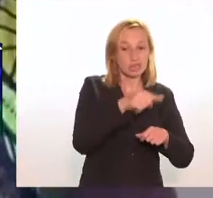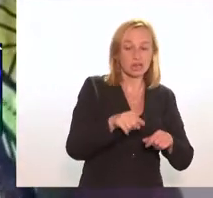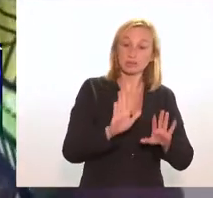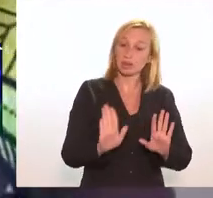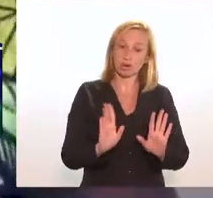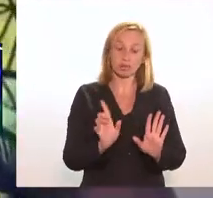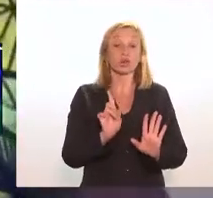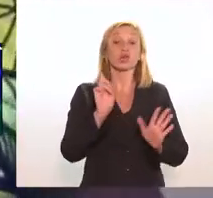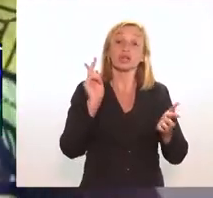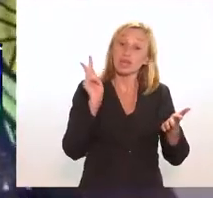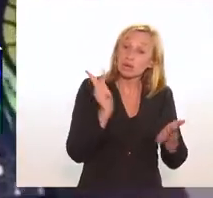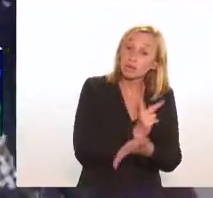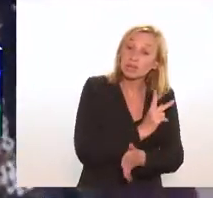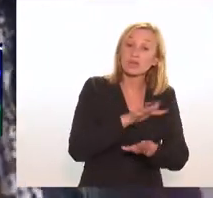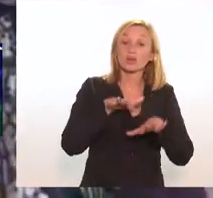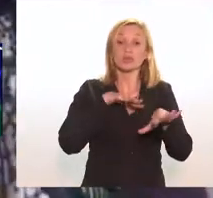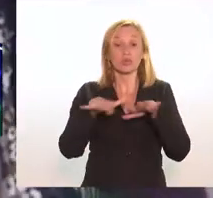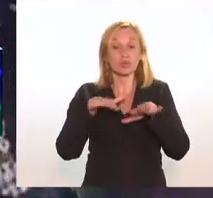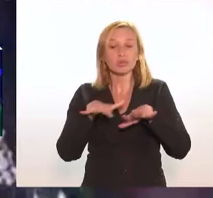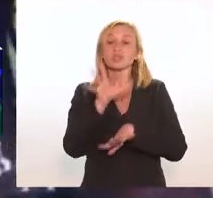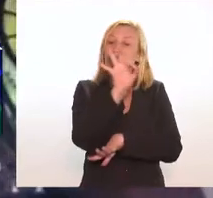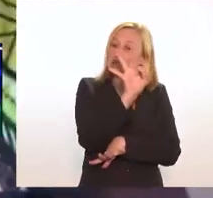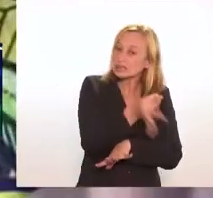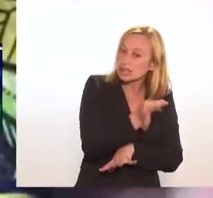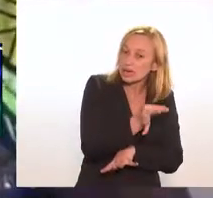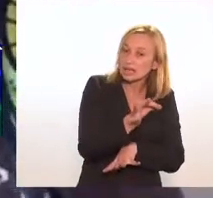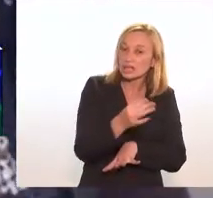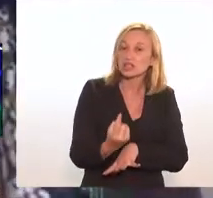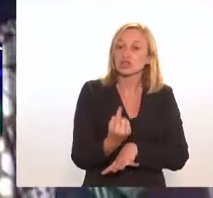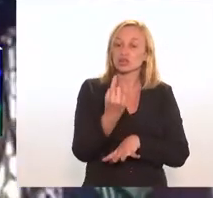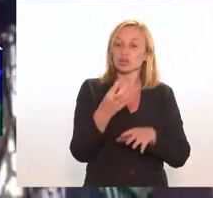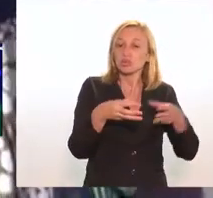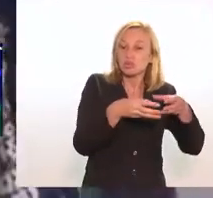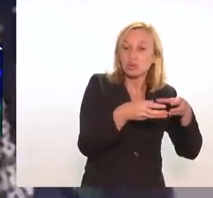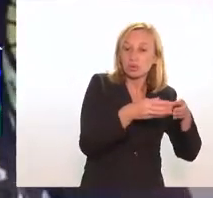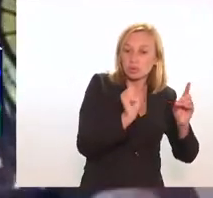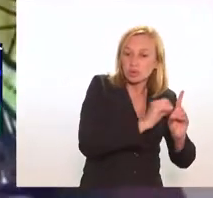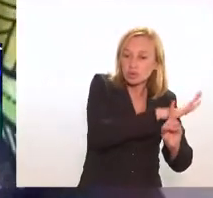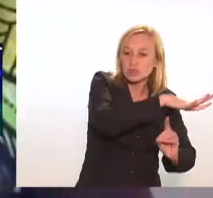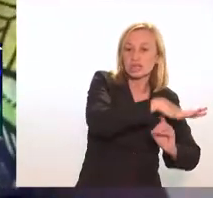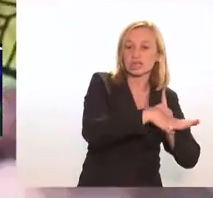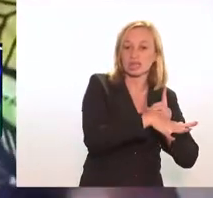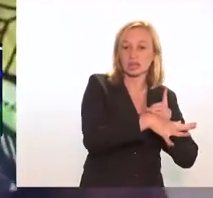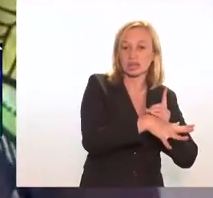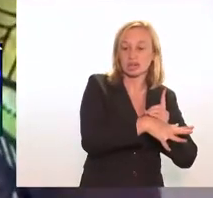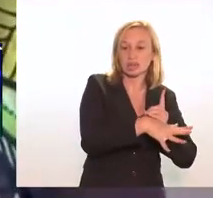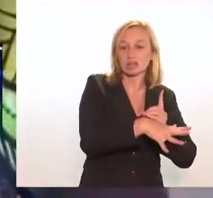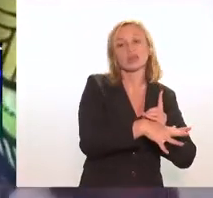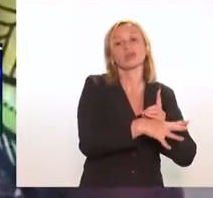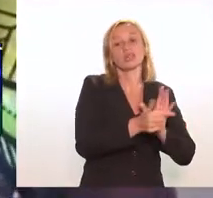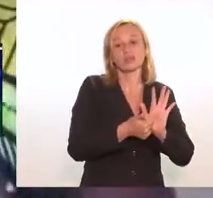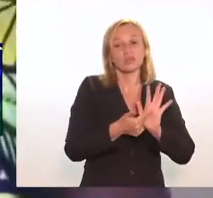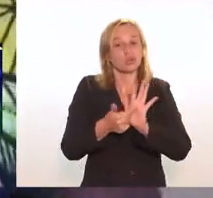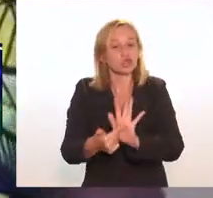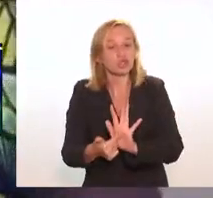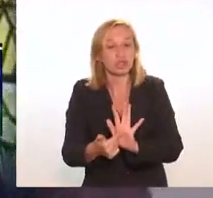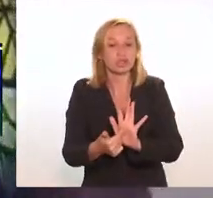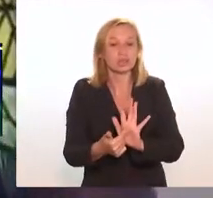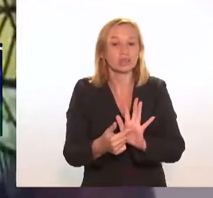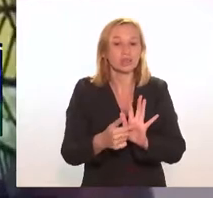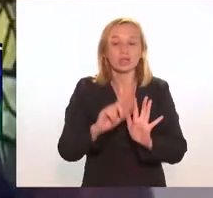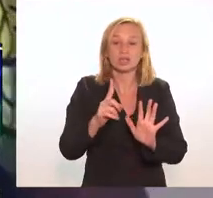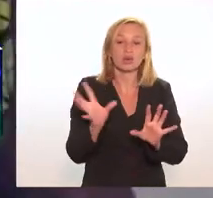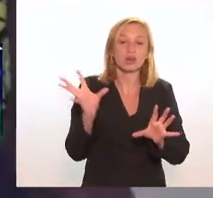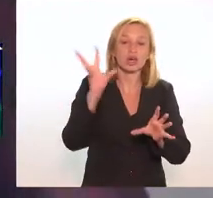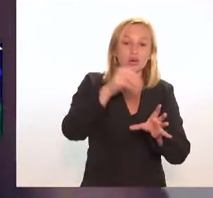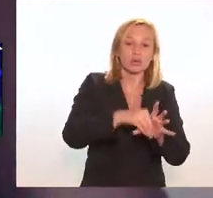está acontecendo é uma movimentação legítima de uma parcela da sociedade que vem se colocando enquanto não inclusa na